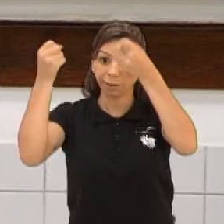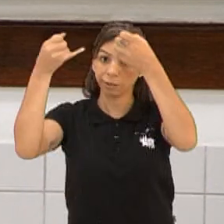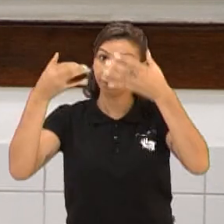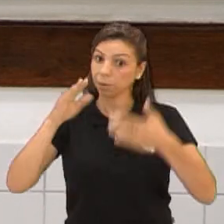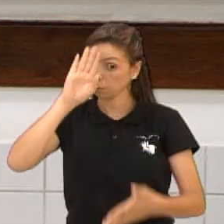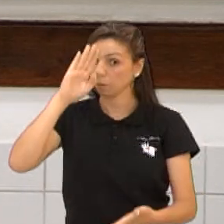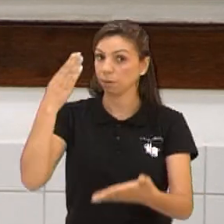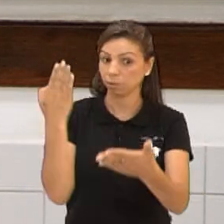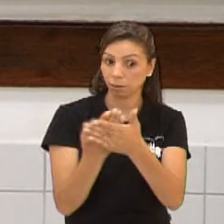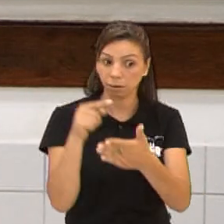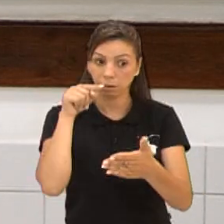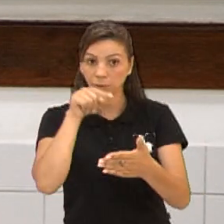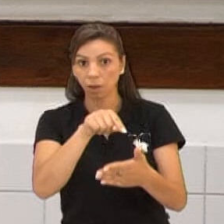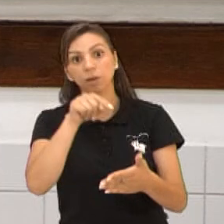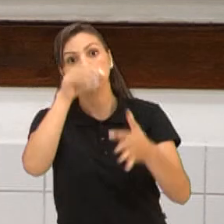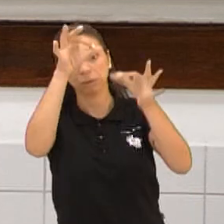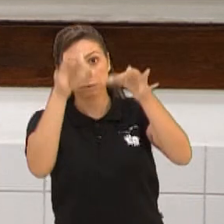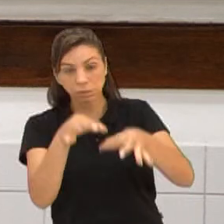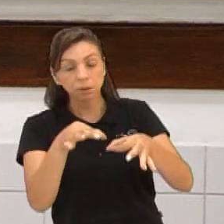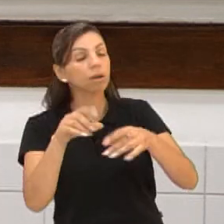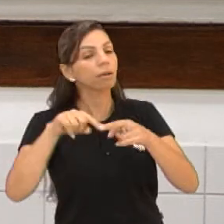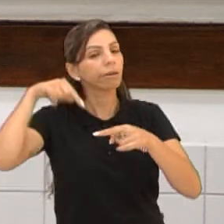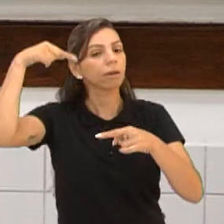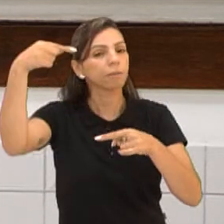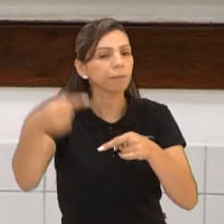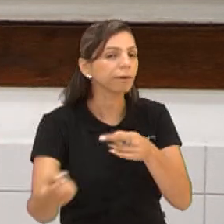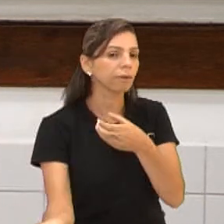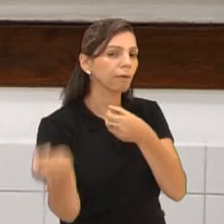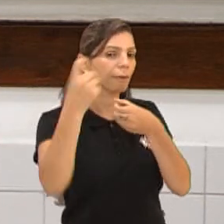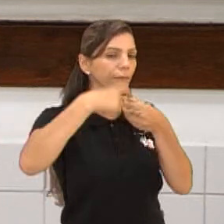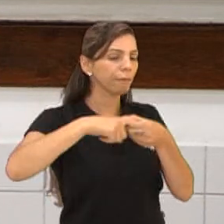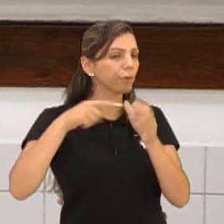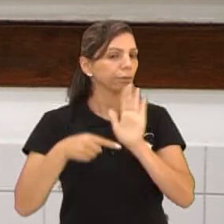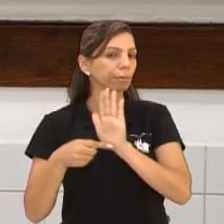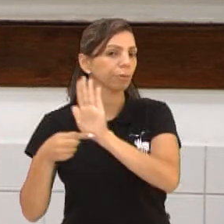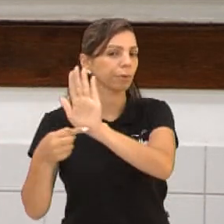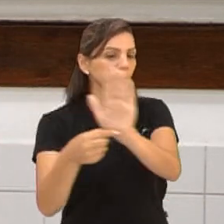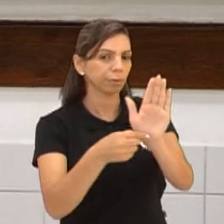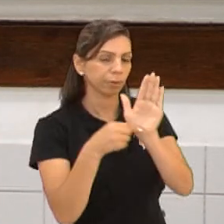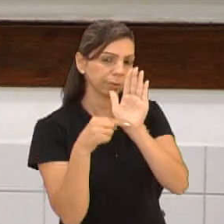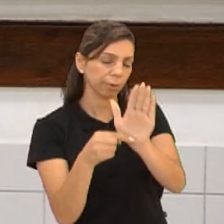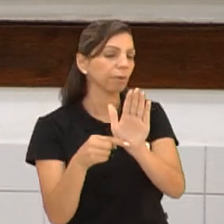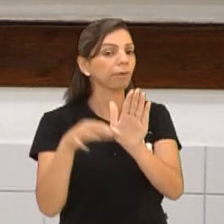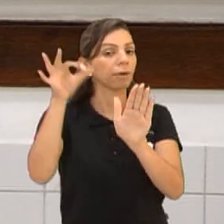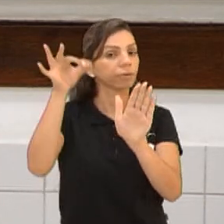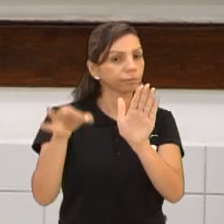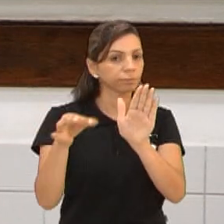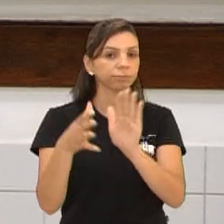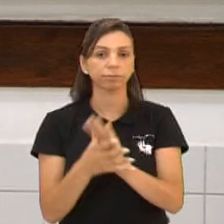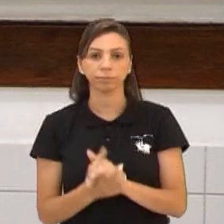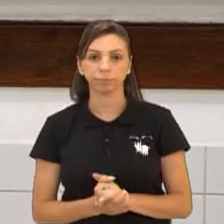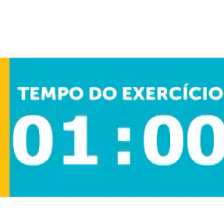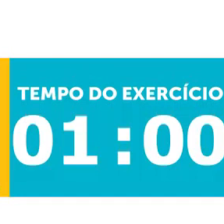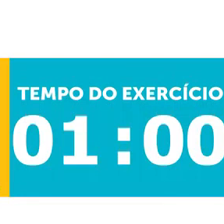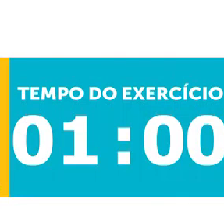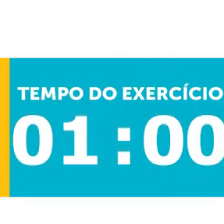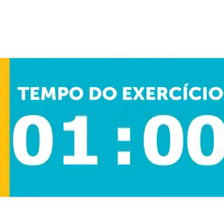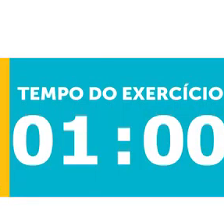você acredita que essa resposta é a certa que daqui a pouco eu volto e mostro pra vocês qual é a alternativa